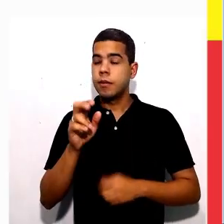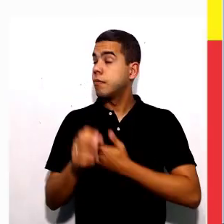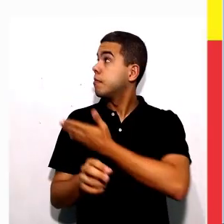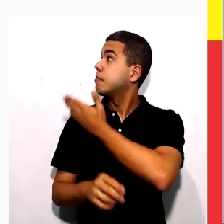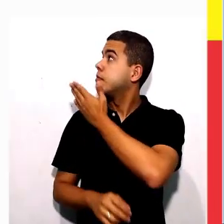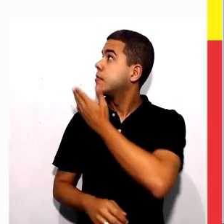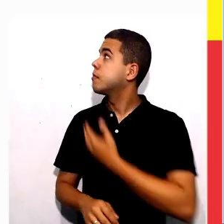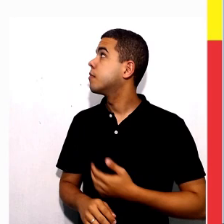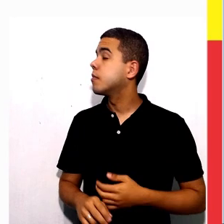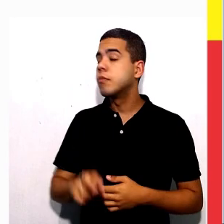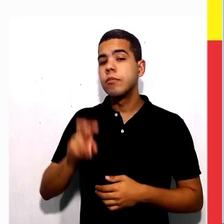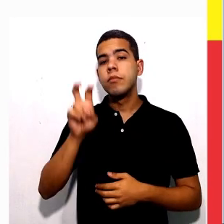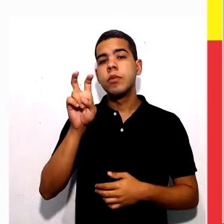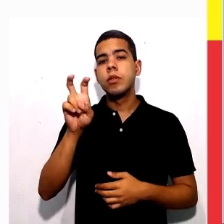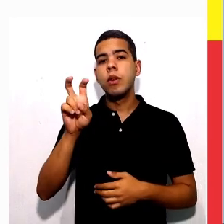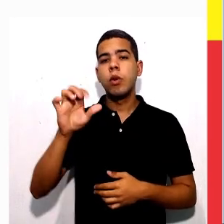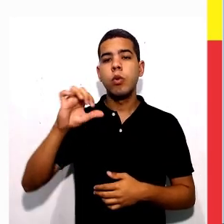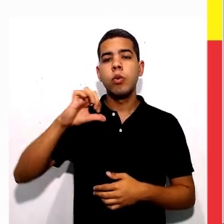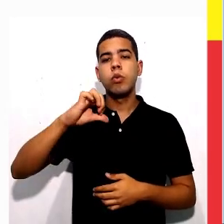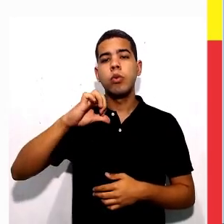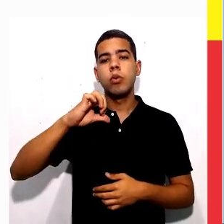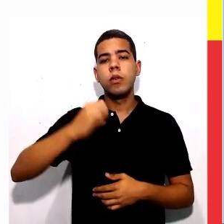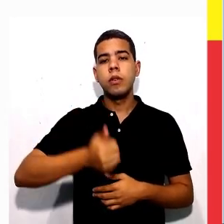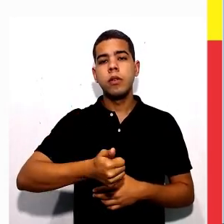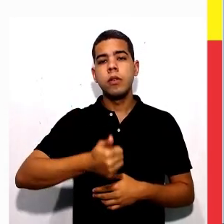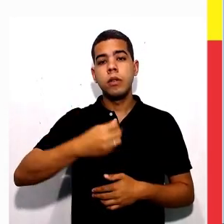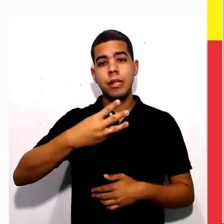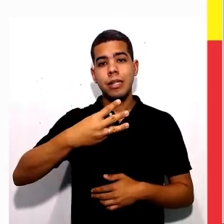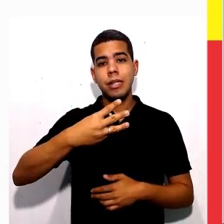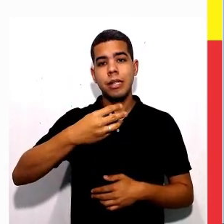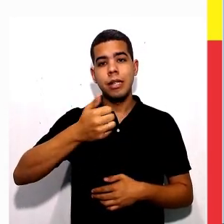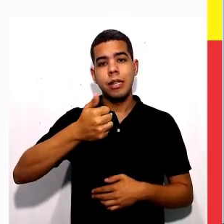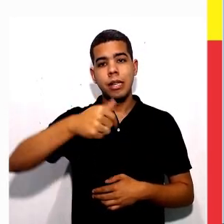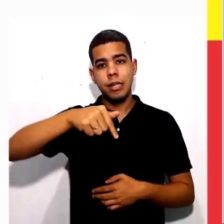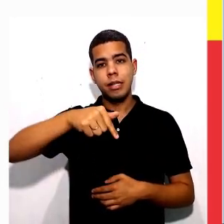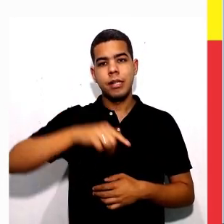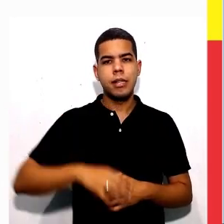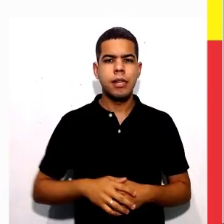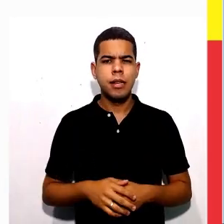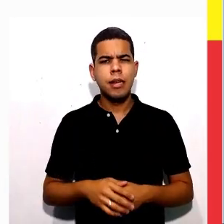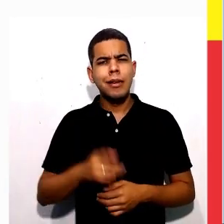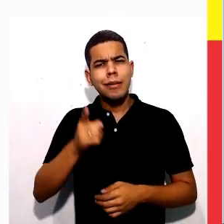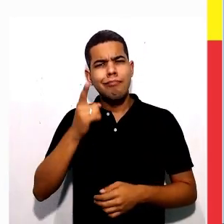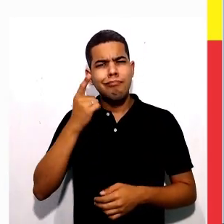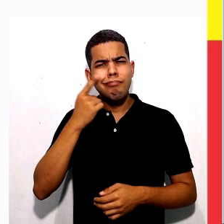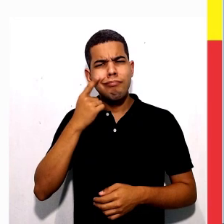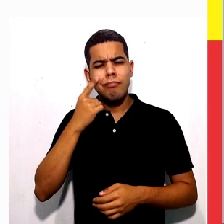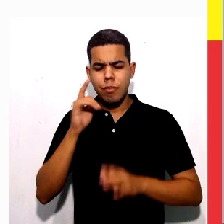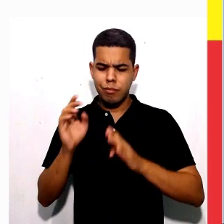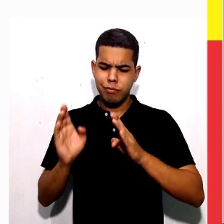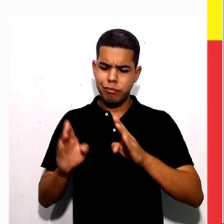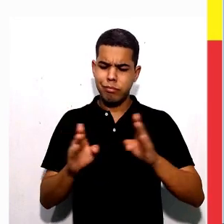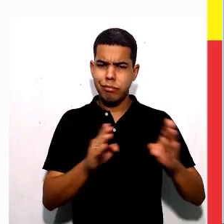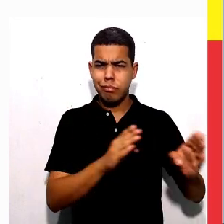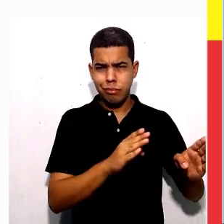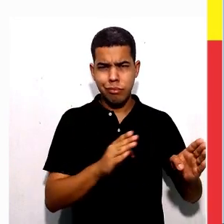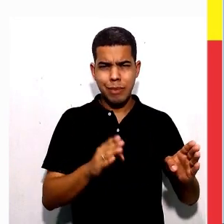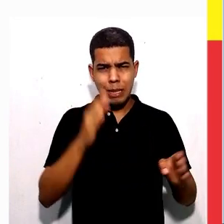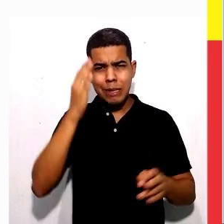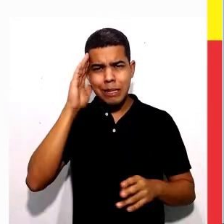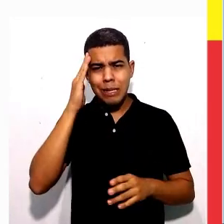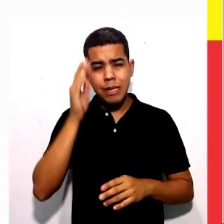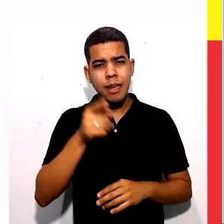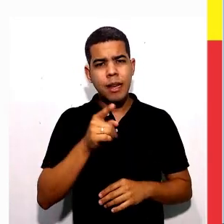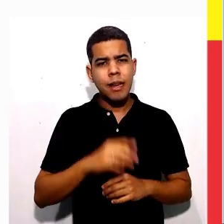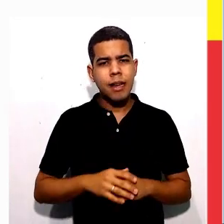5, 9, 13, 17. Você consegue ver e entender um padrão de um número